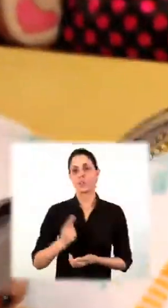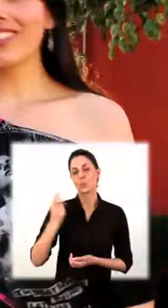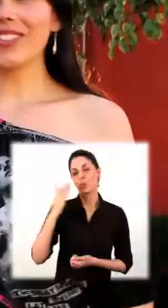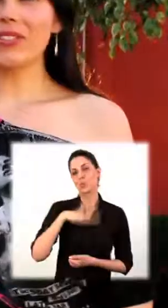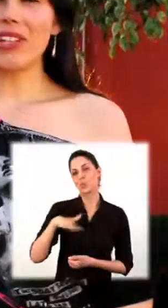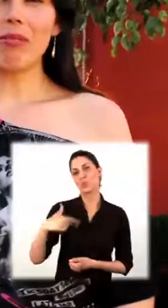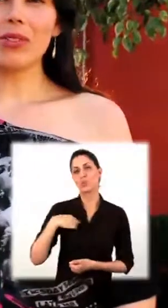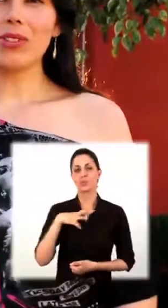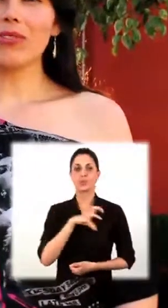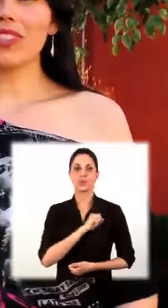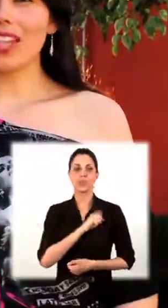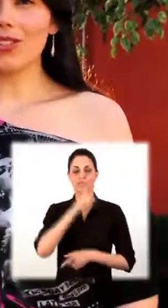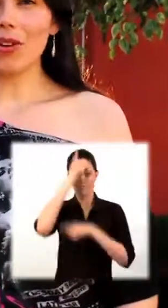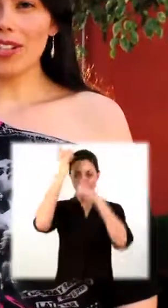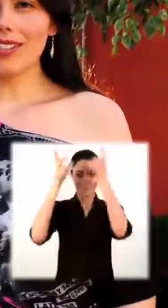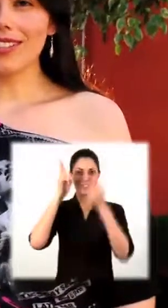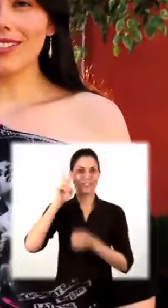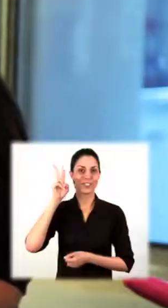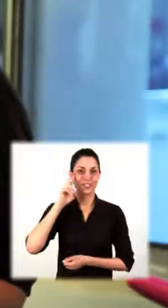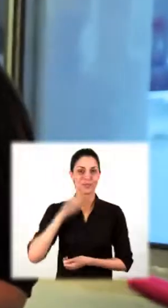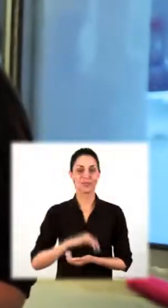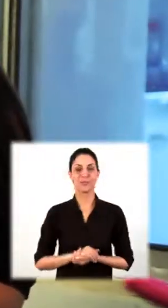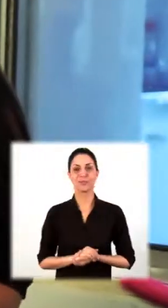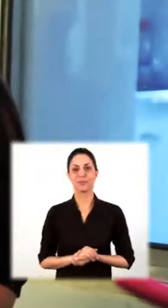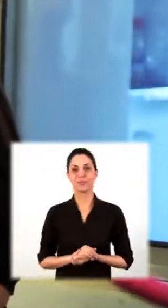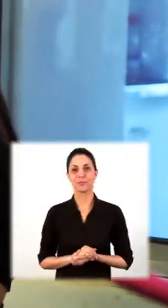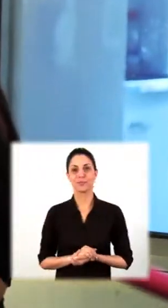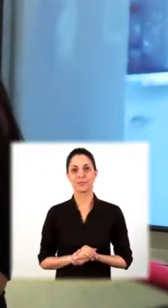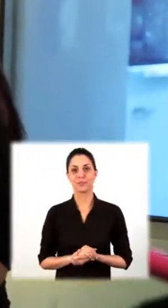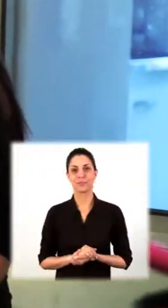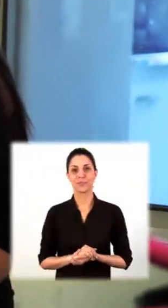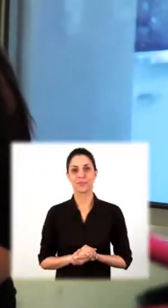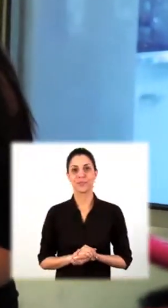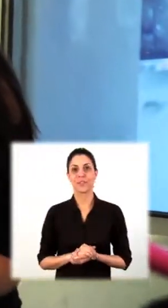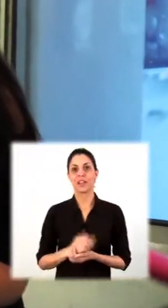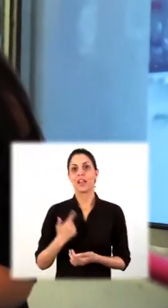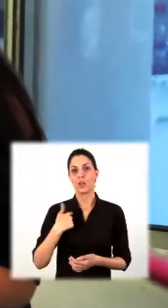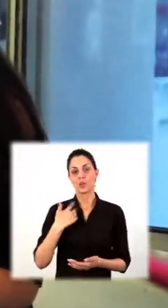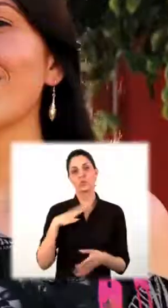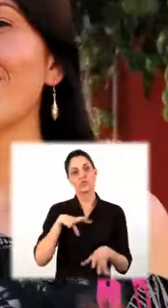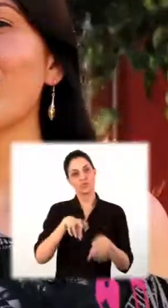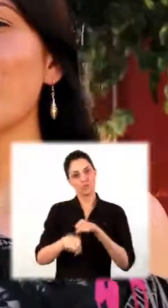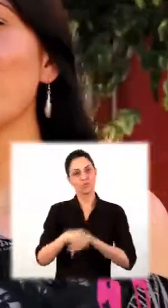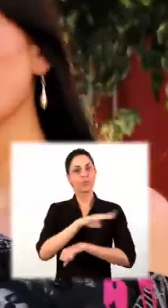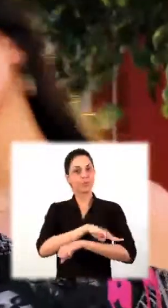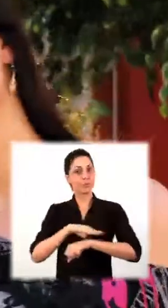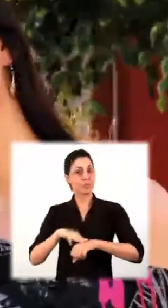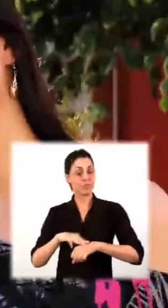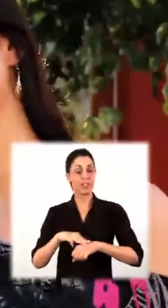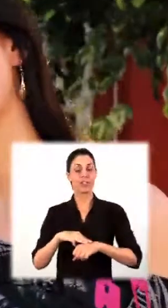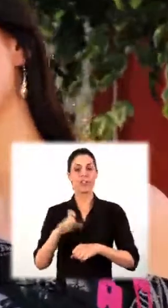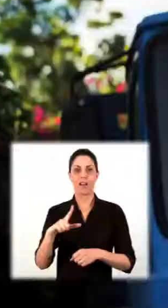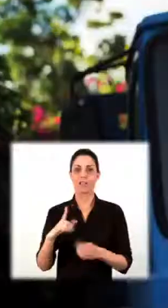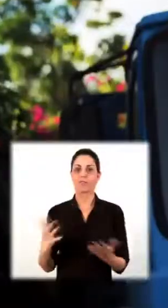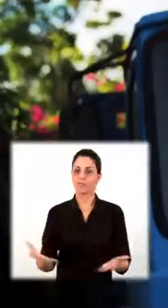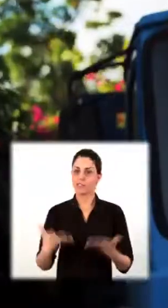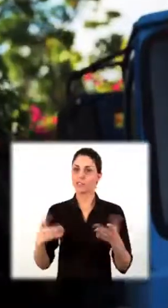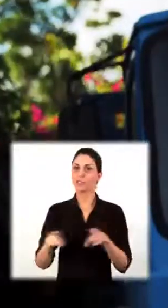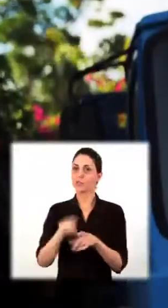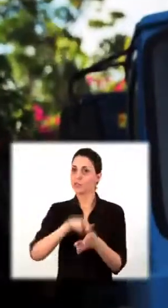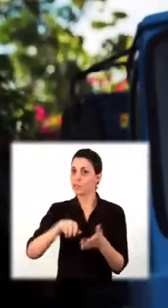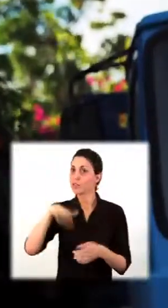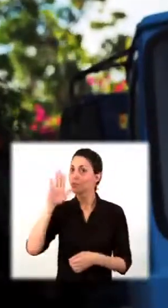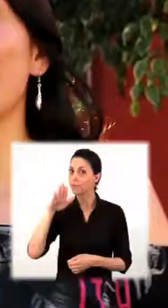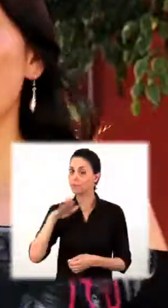Desde criança eu gostava muito de inventar histórias. Eu fiz magistério, foi um incentivo, na verdade, para escrever um